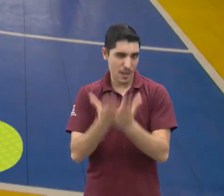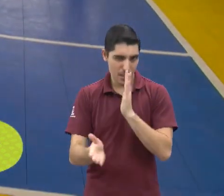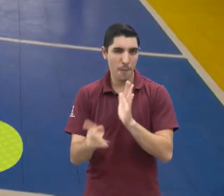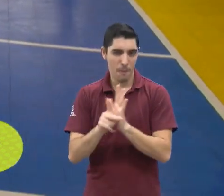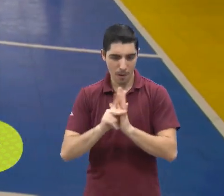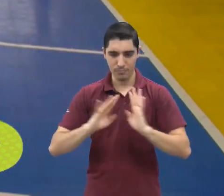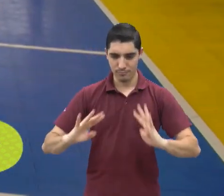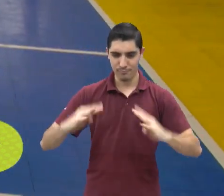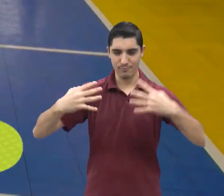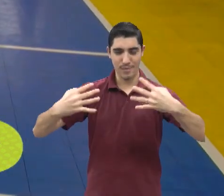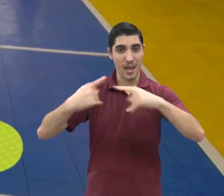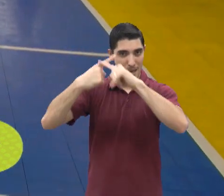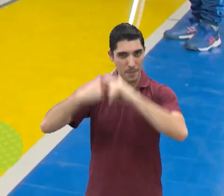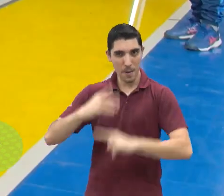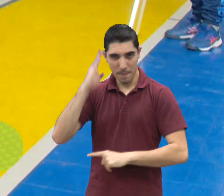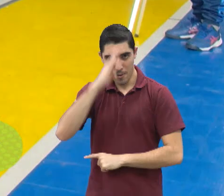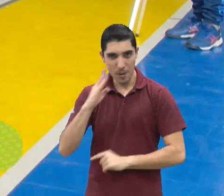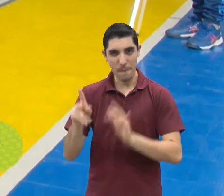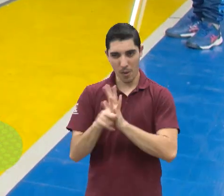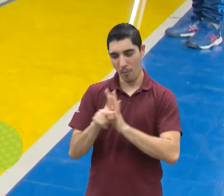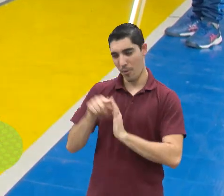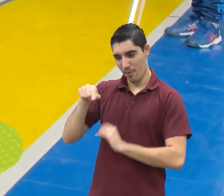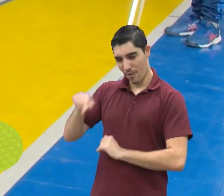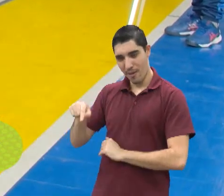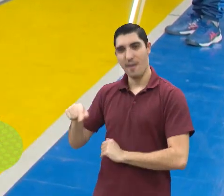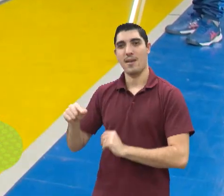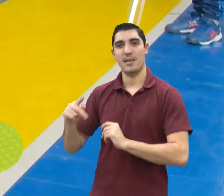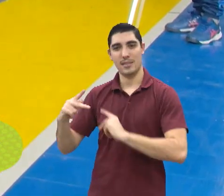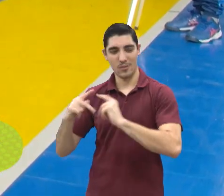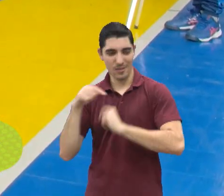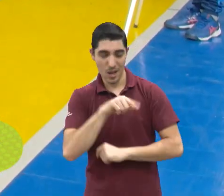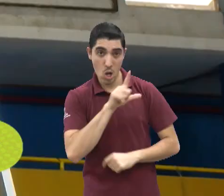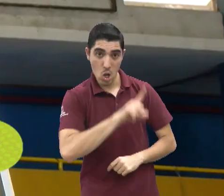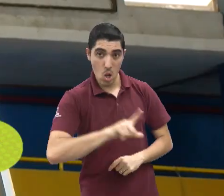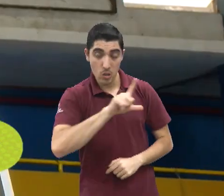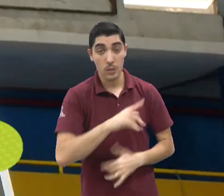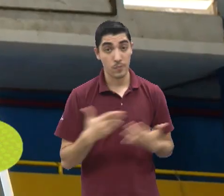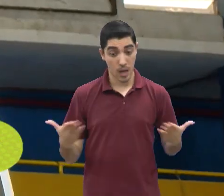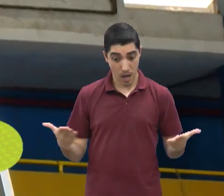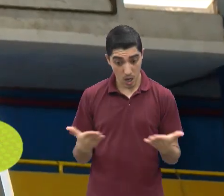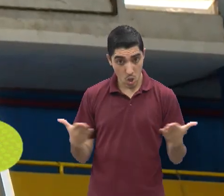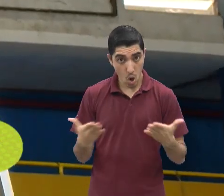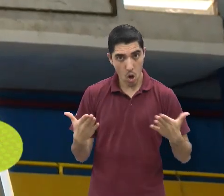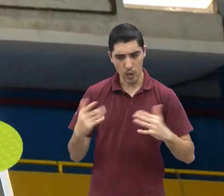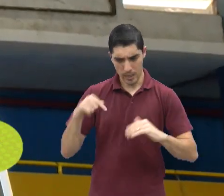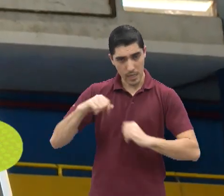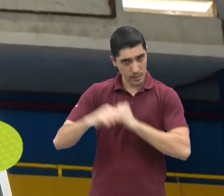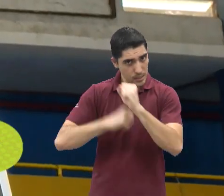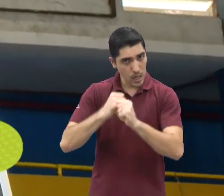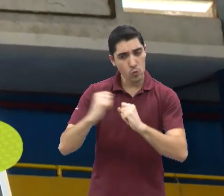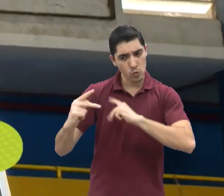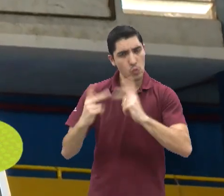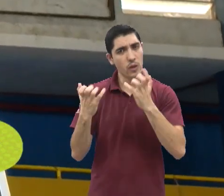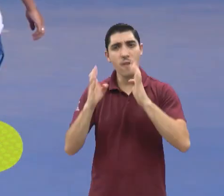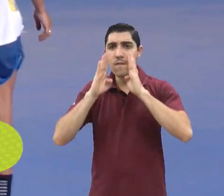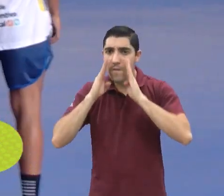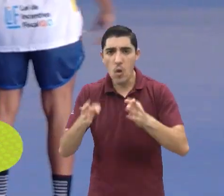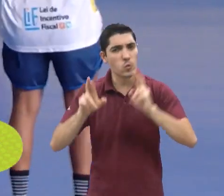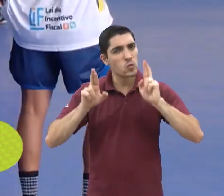da Liga Feminina para o Londrina, as jogadoras e o técnico Rodrigo Mogi querem fazer diferente nessa